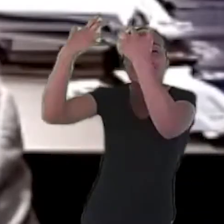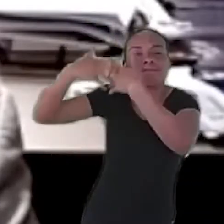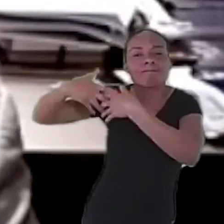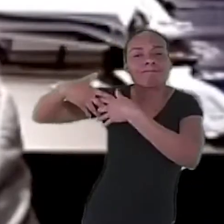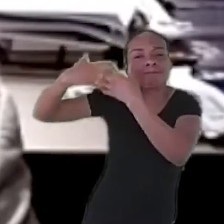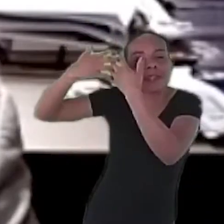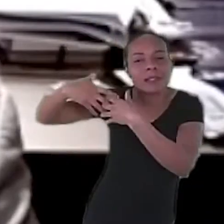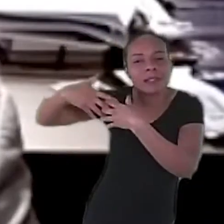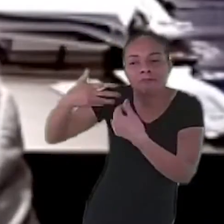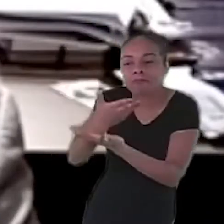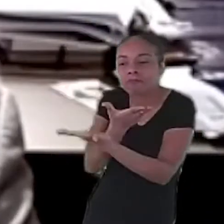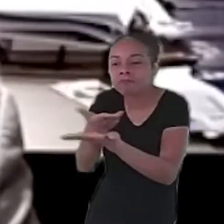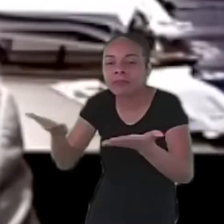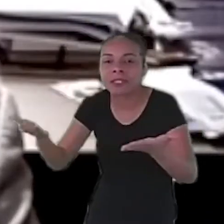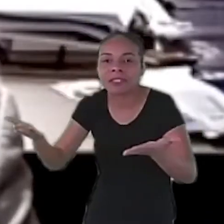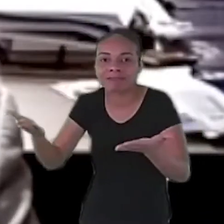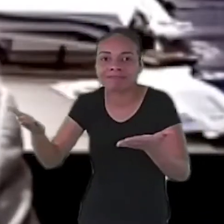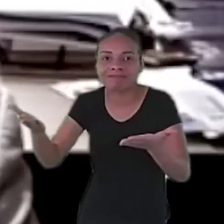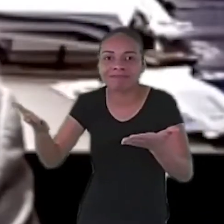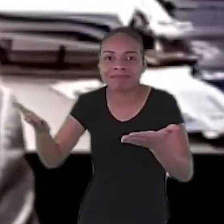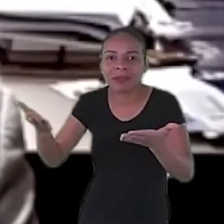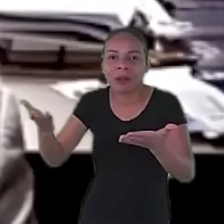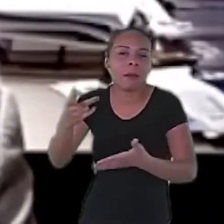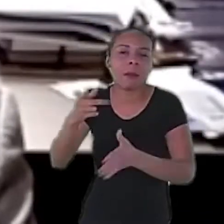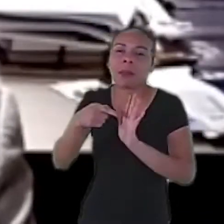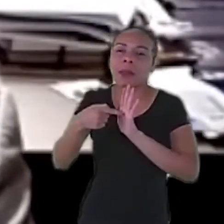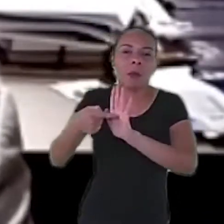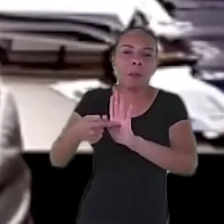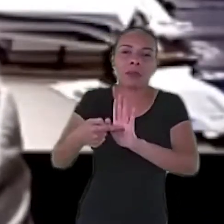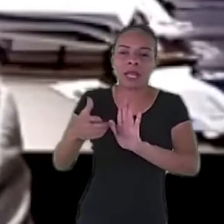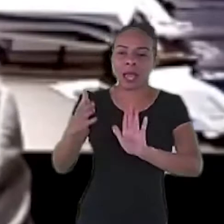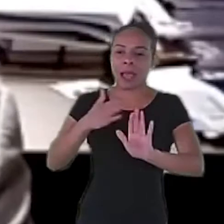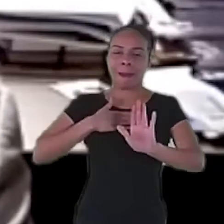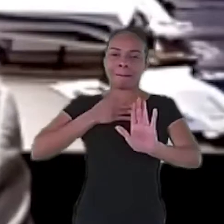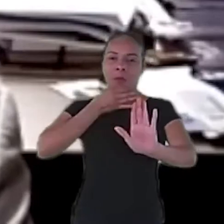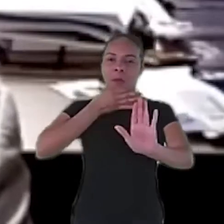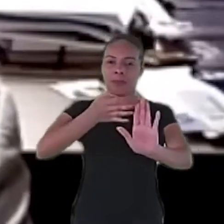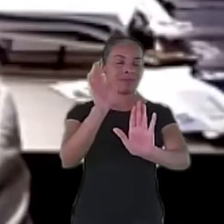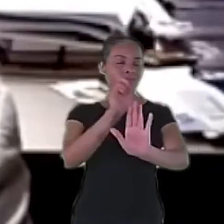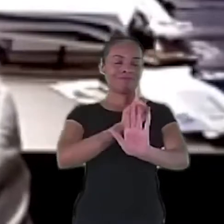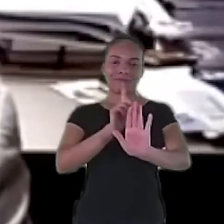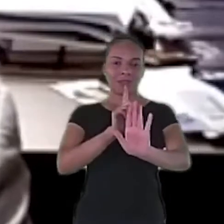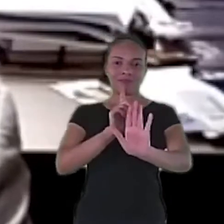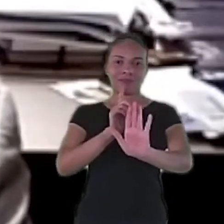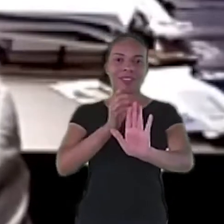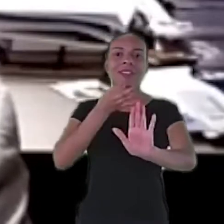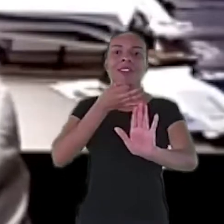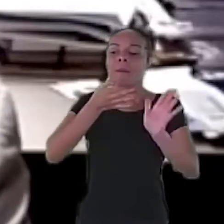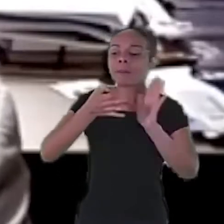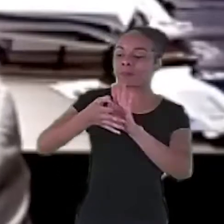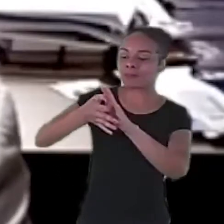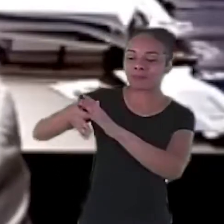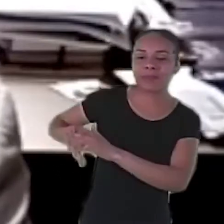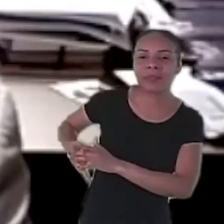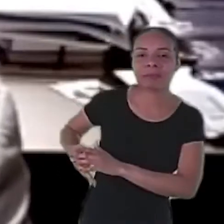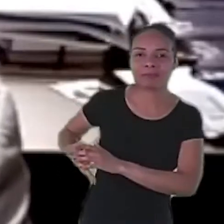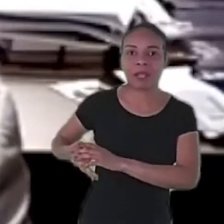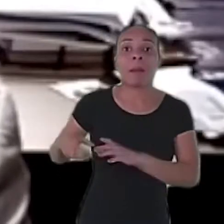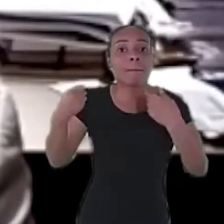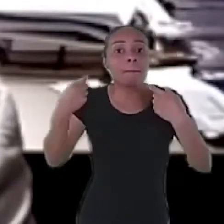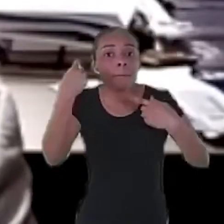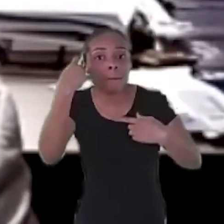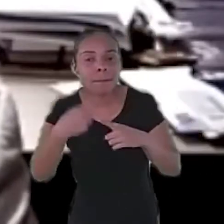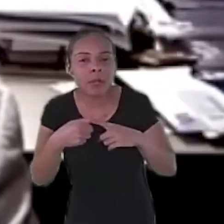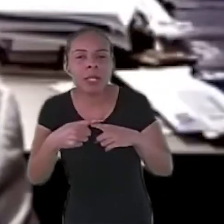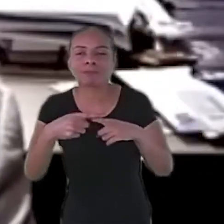haver nenhuma solução se não houver compartilhamento, se não houver entendimento, se não houver diálogo. As soluções